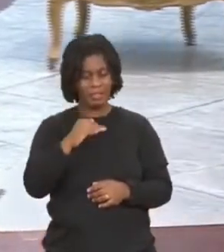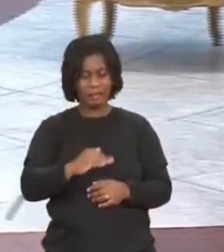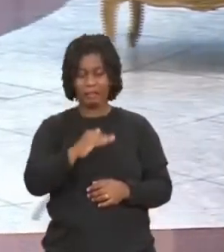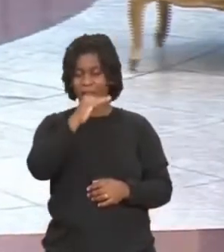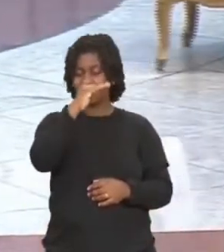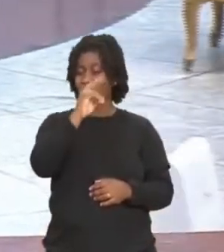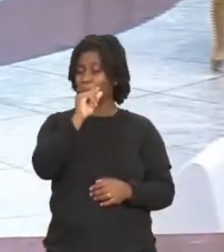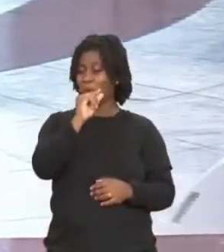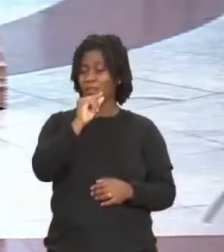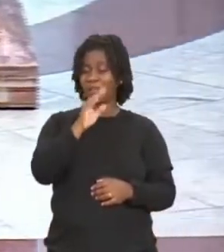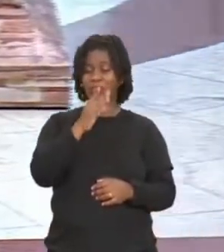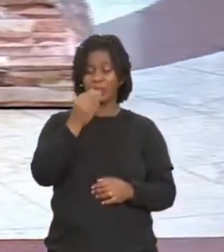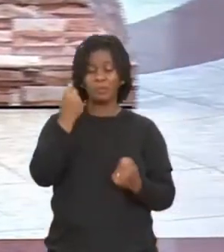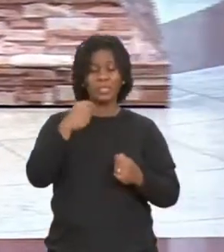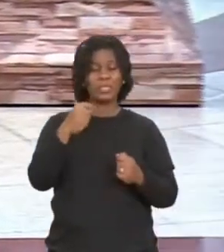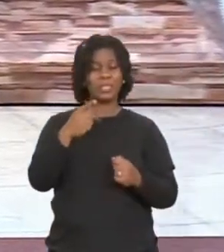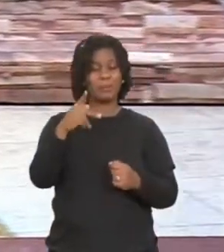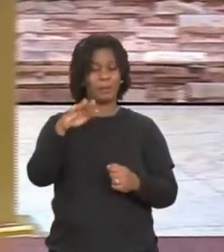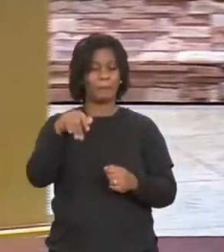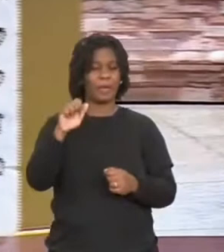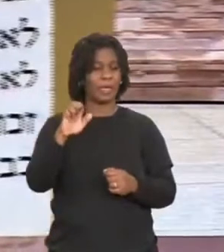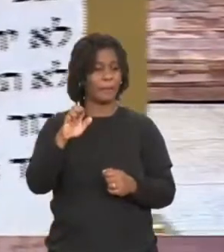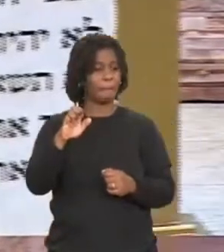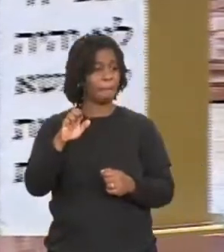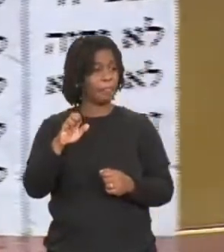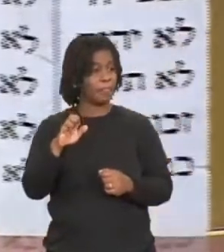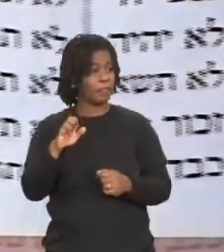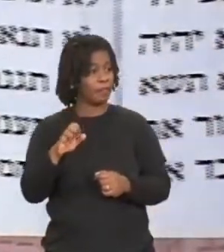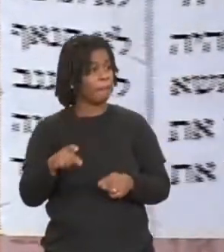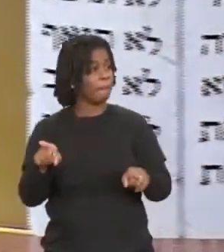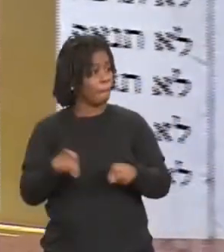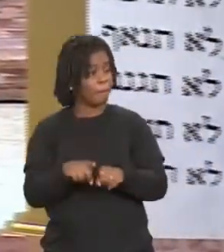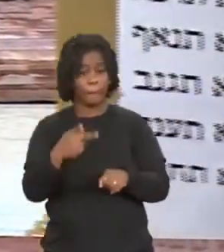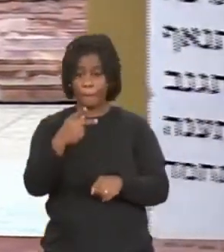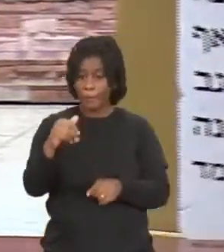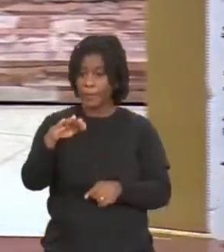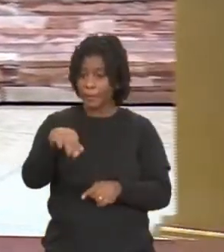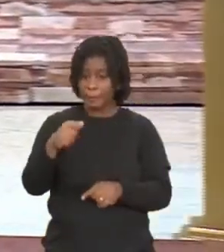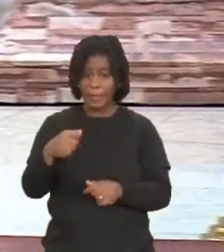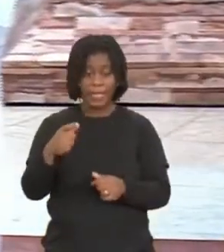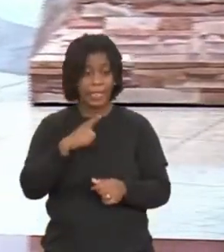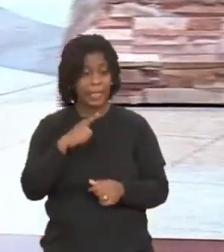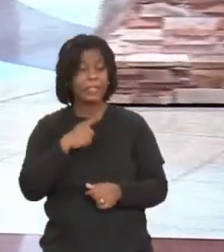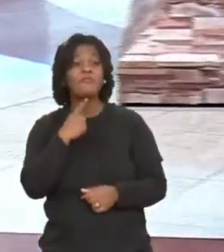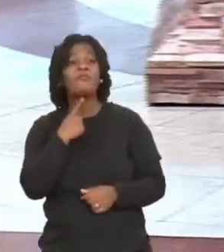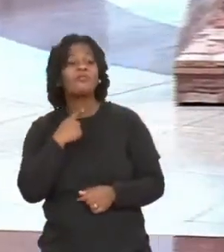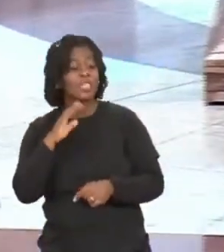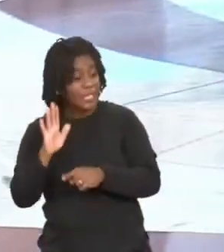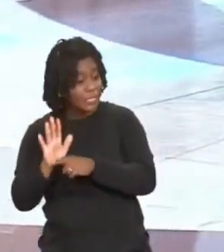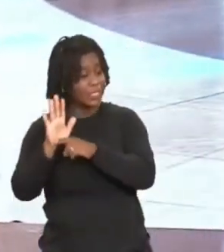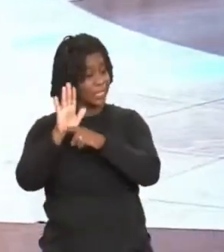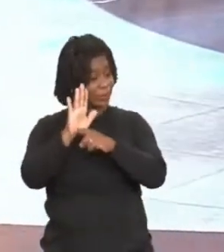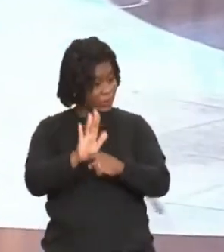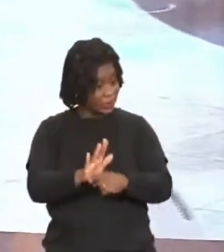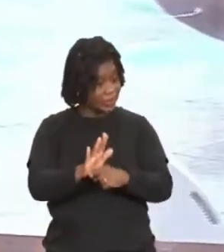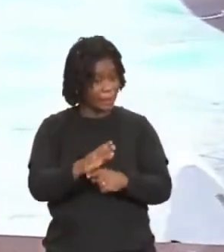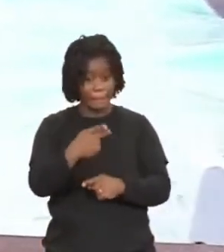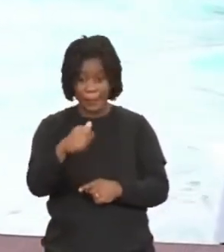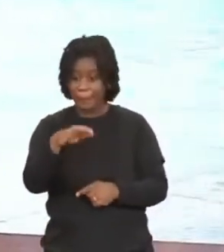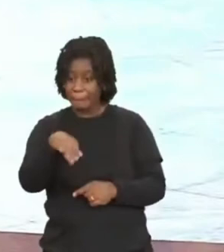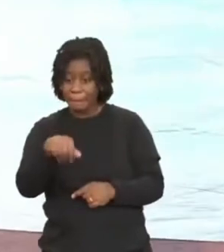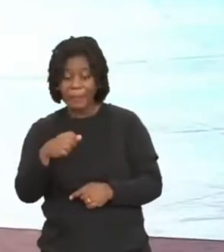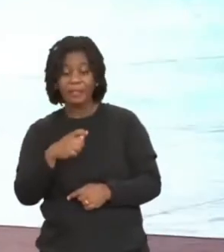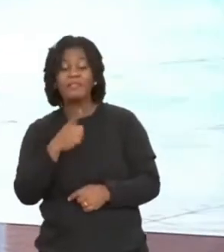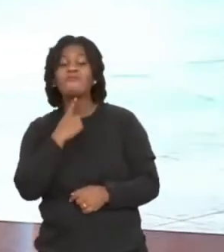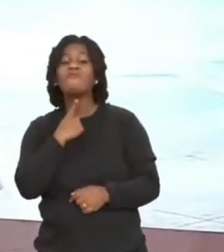E mesmo os pais tendo toda vontade de ajudar, mesmo os pais tendo